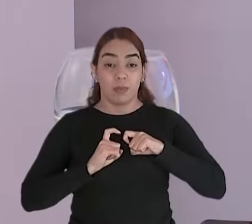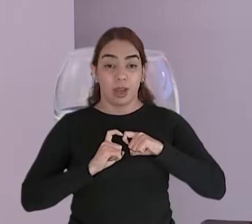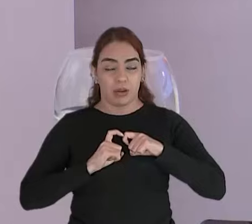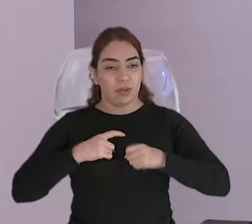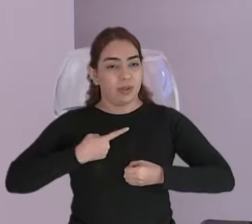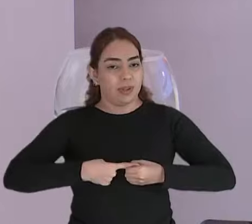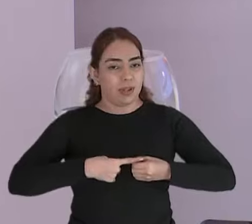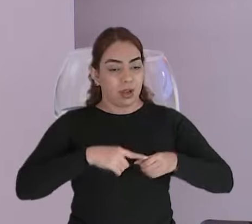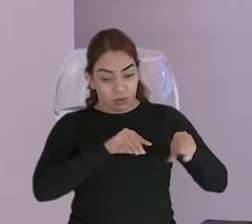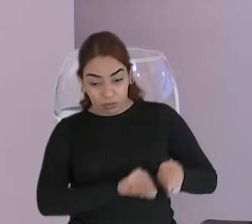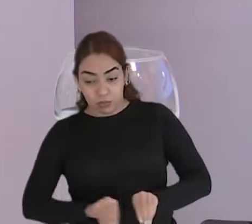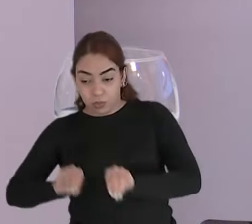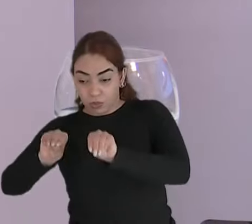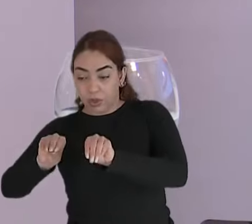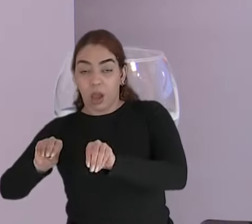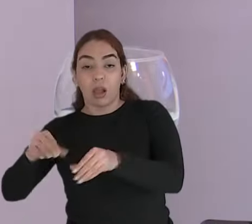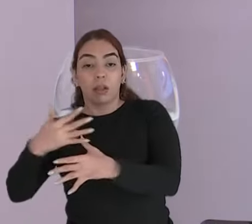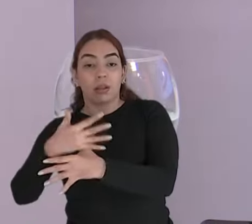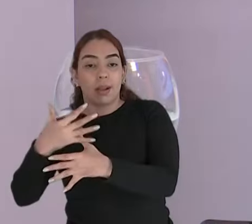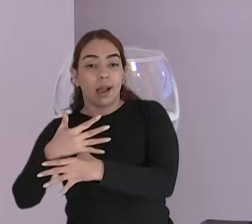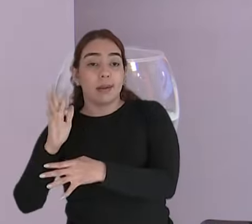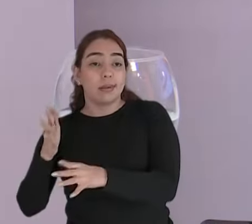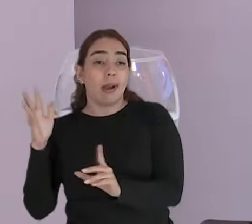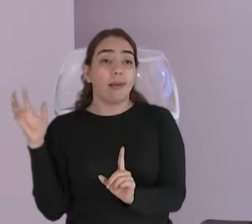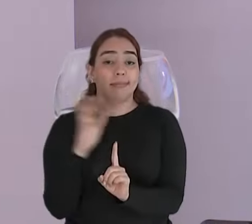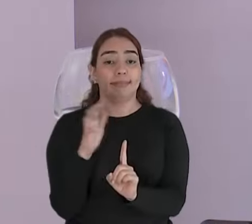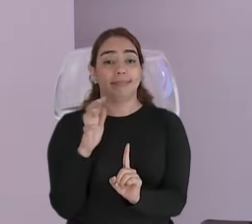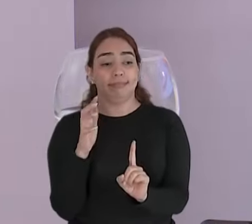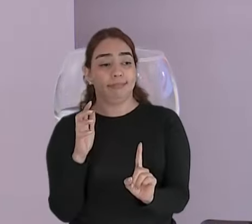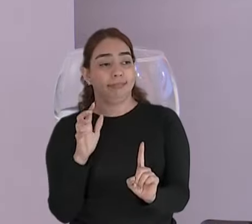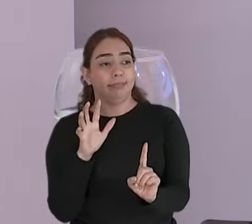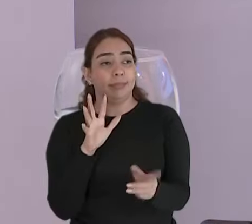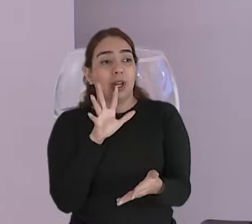se mudar para outra, já influenciou no diagnóstico.